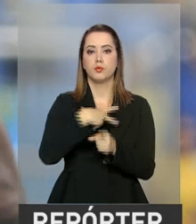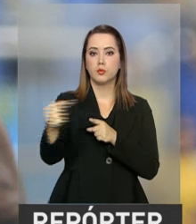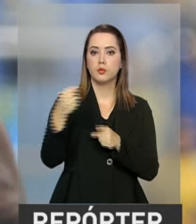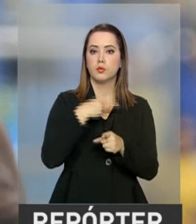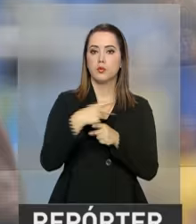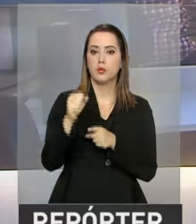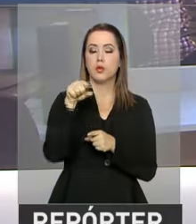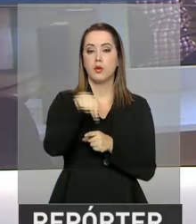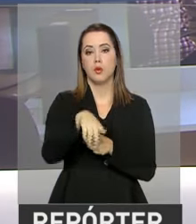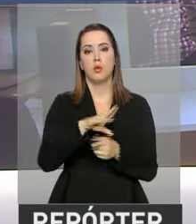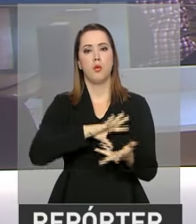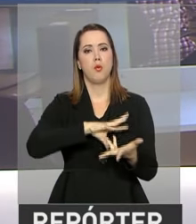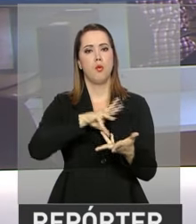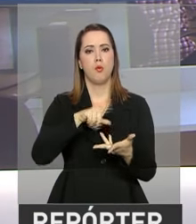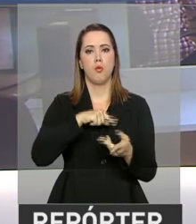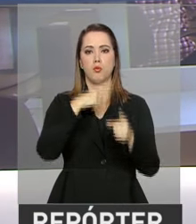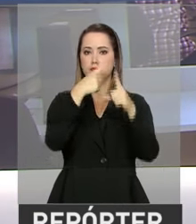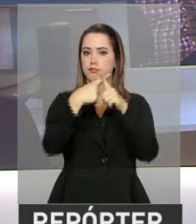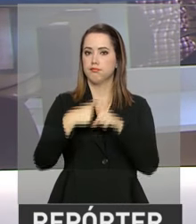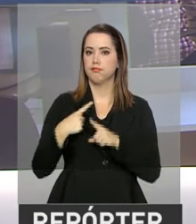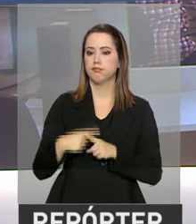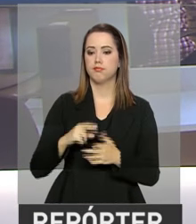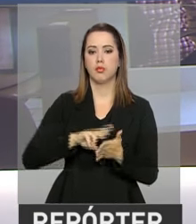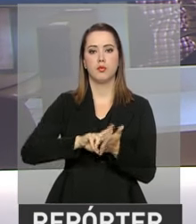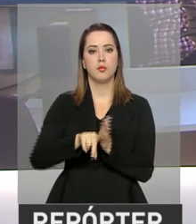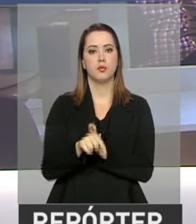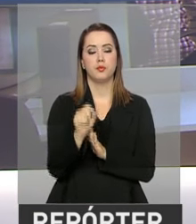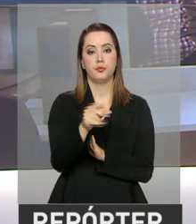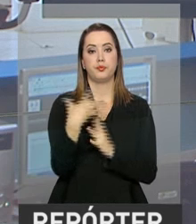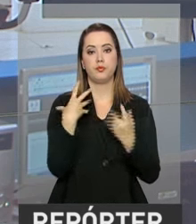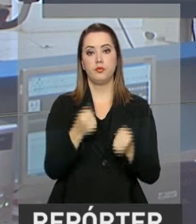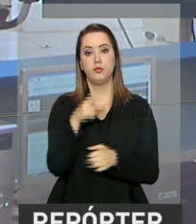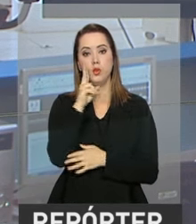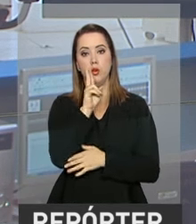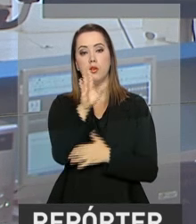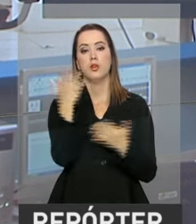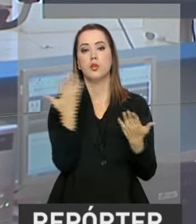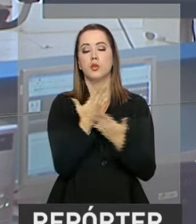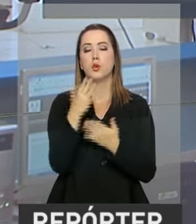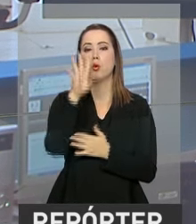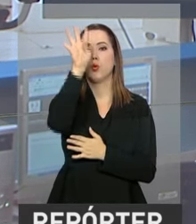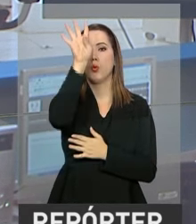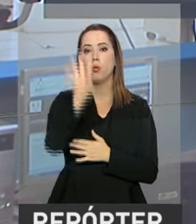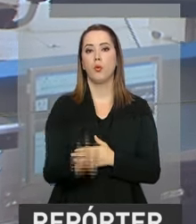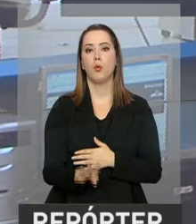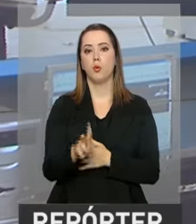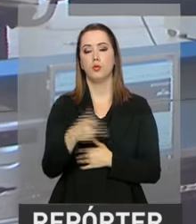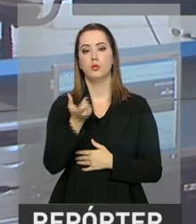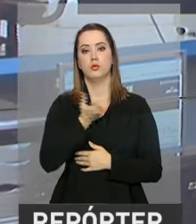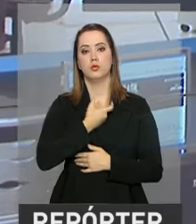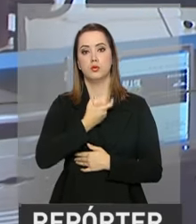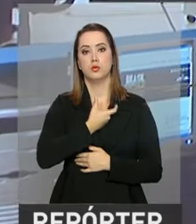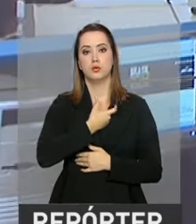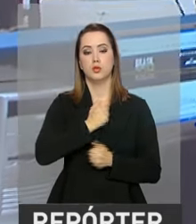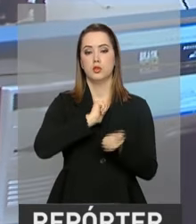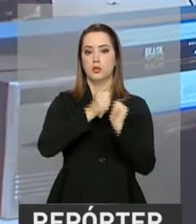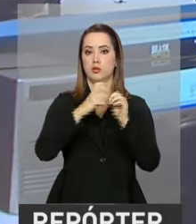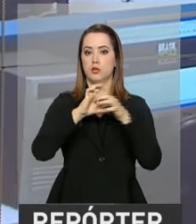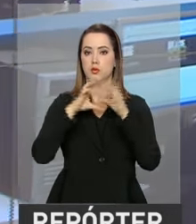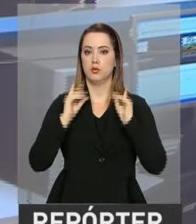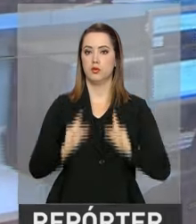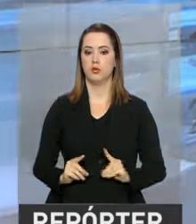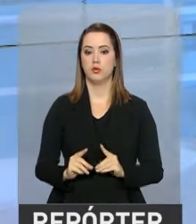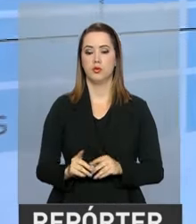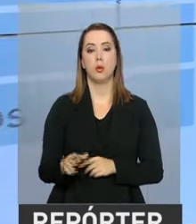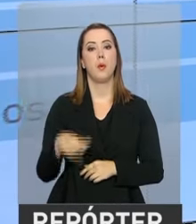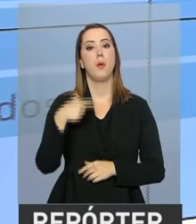competições como mundiais e as Paralimpíadas. E vamos ver agora, então, como está o quadro de medalhas aqui no nosso telão. O Brasil